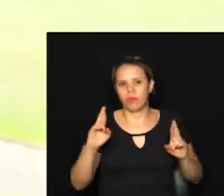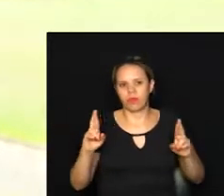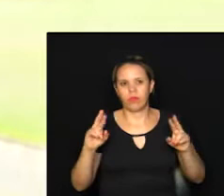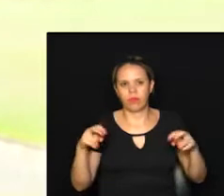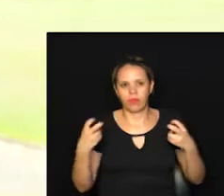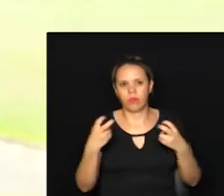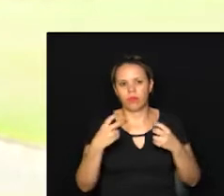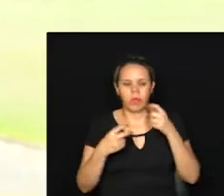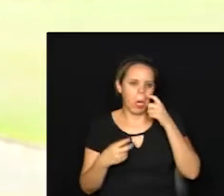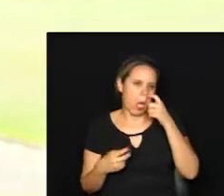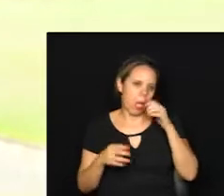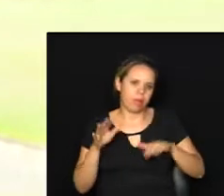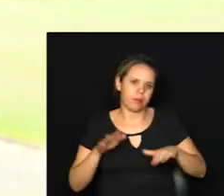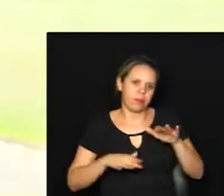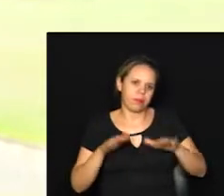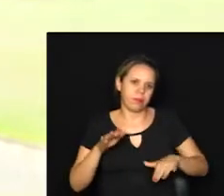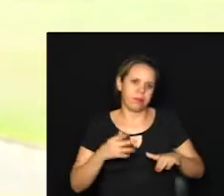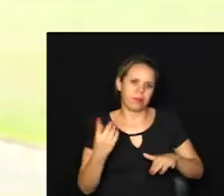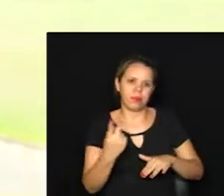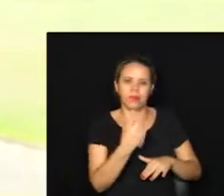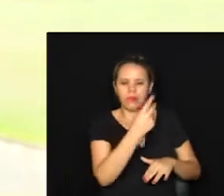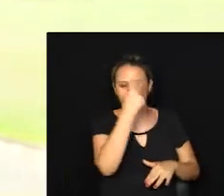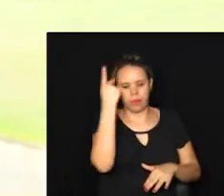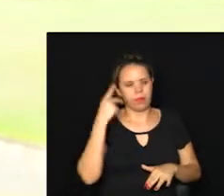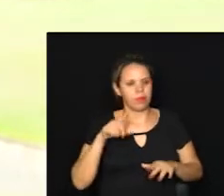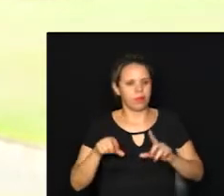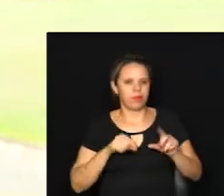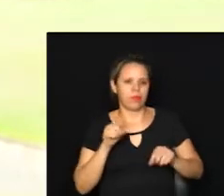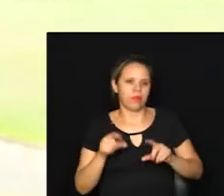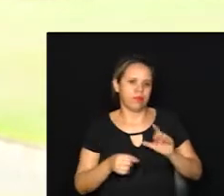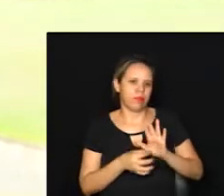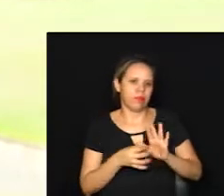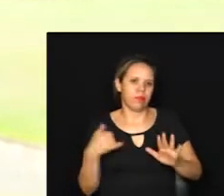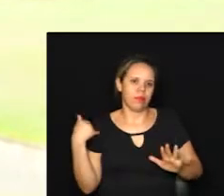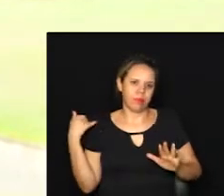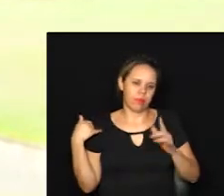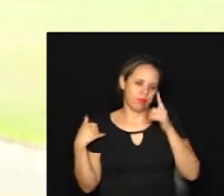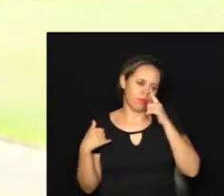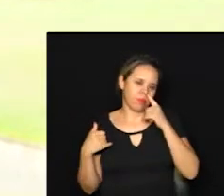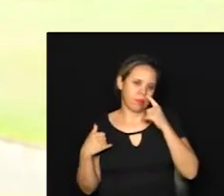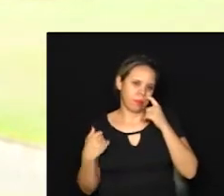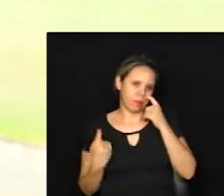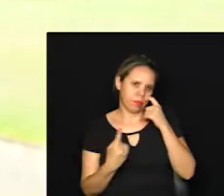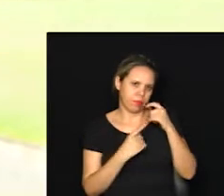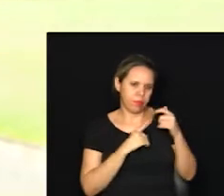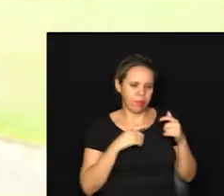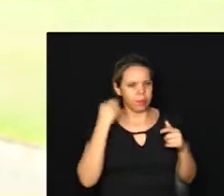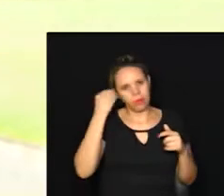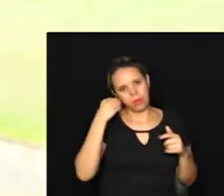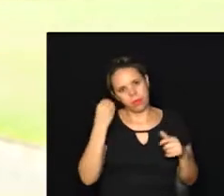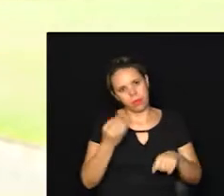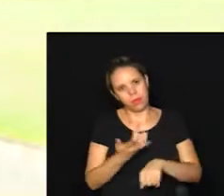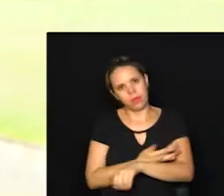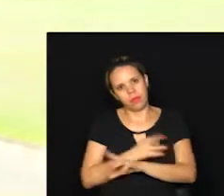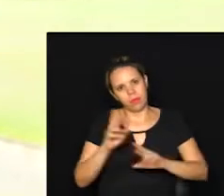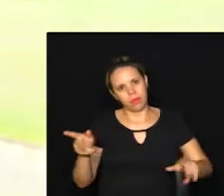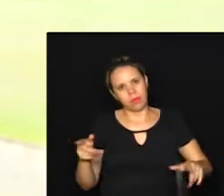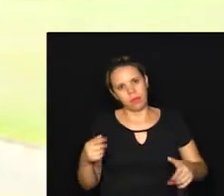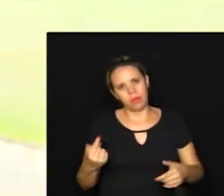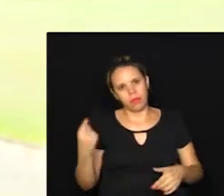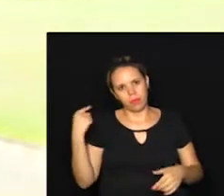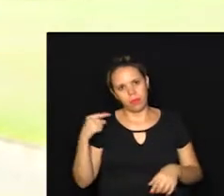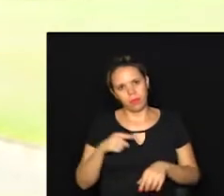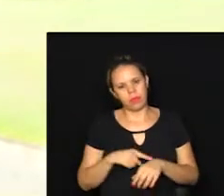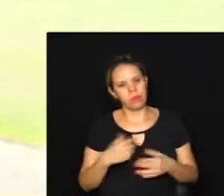torcedor, isso pode variar de torcedor para torcedor, conforme a idade, né? Cada um teve a sua emoção na sua